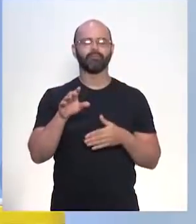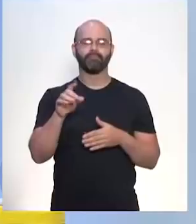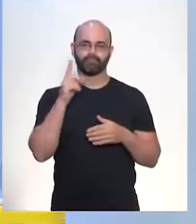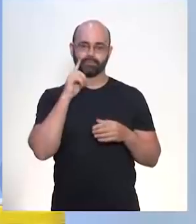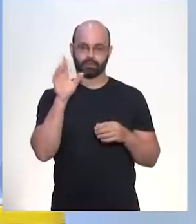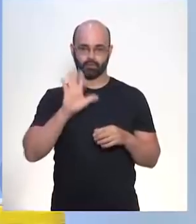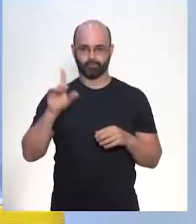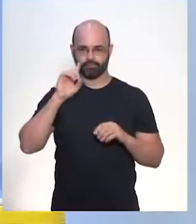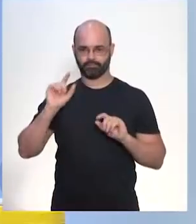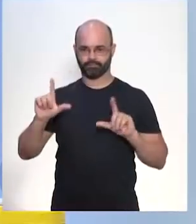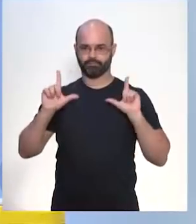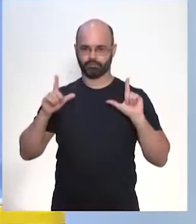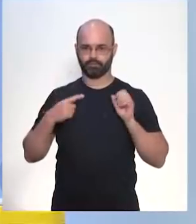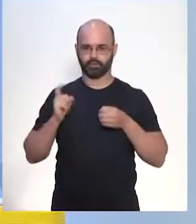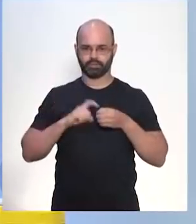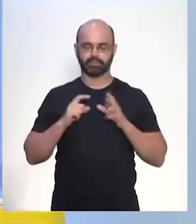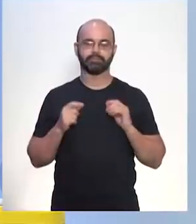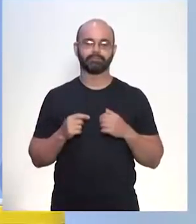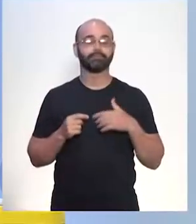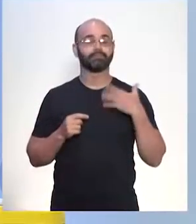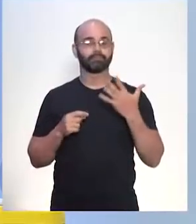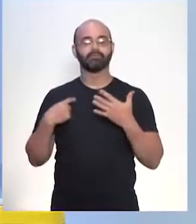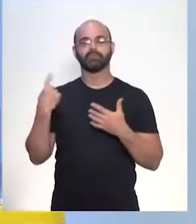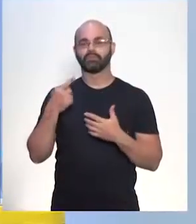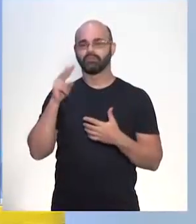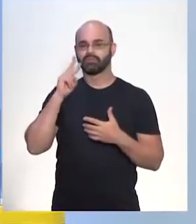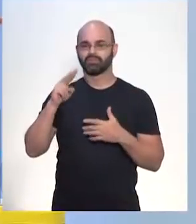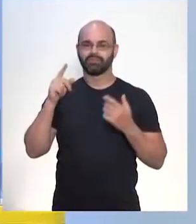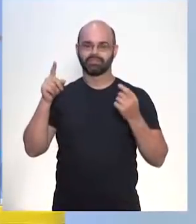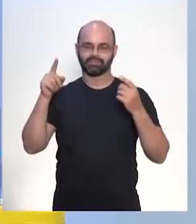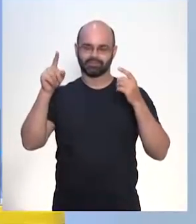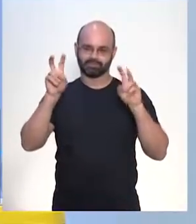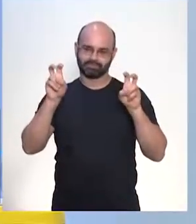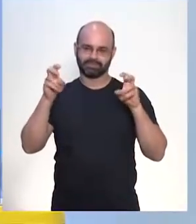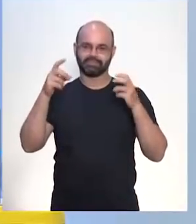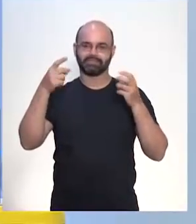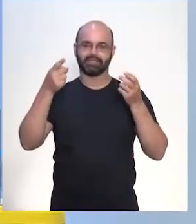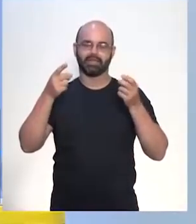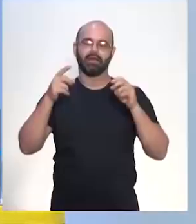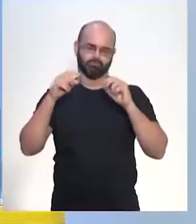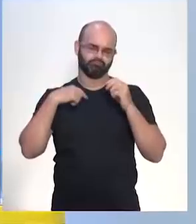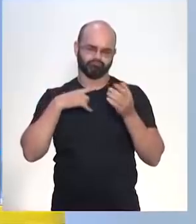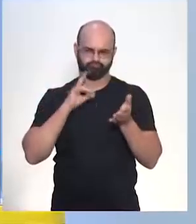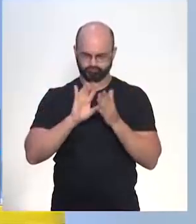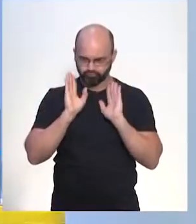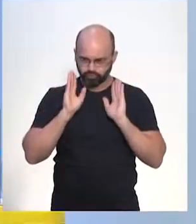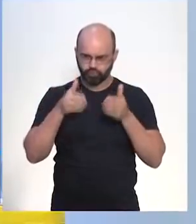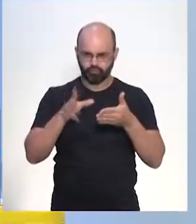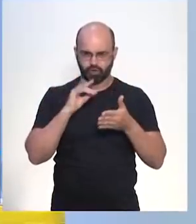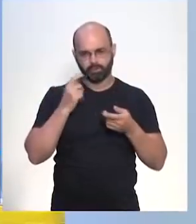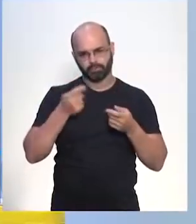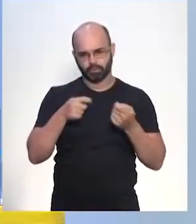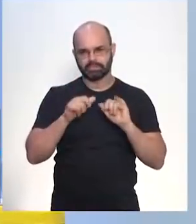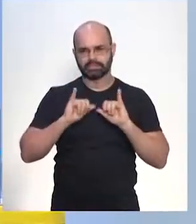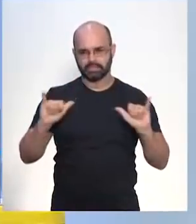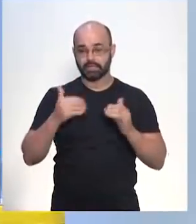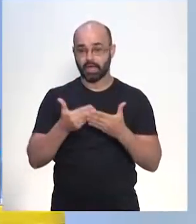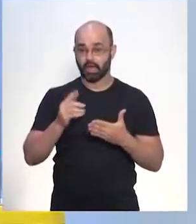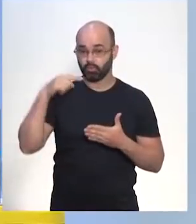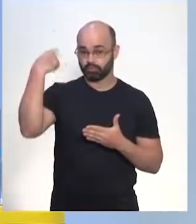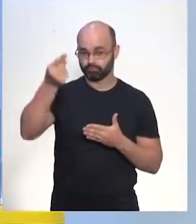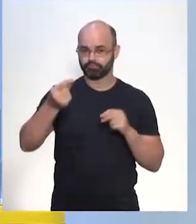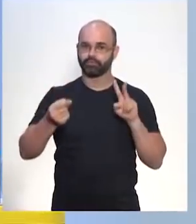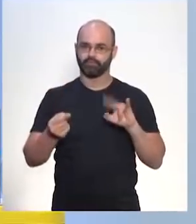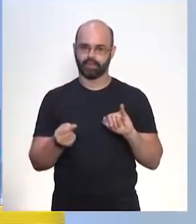bem nitidamente em propagandas, que a gente vai trabalhar com vocês, aí de publicidade mesmo, aí eu vou entrar na publicidade com tudo, né? Na Exato. próxima aula, para